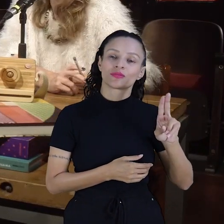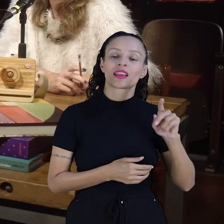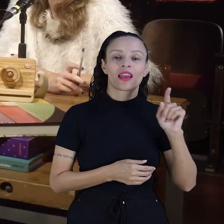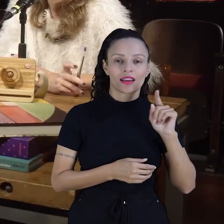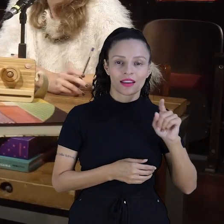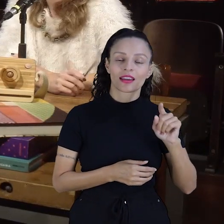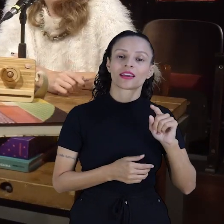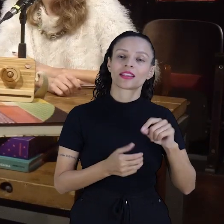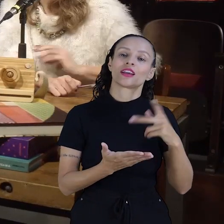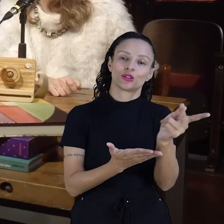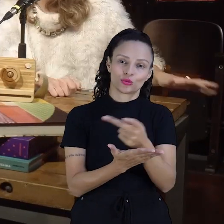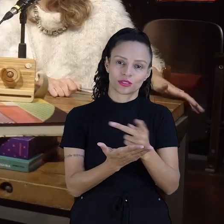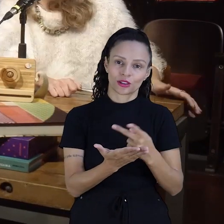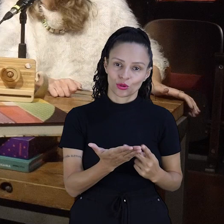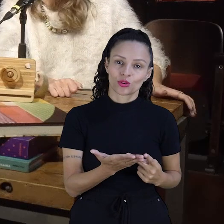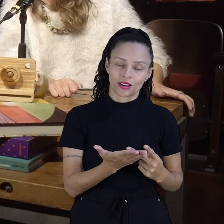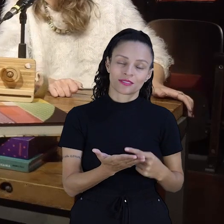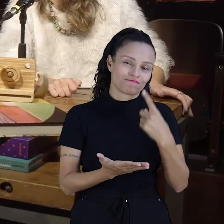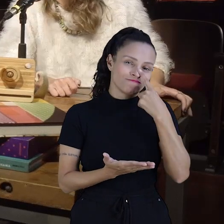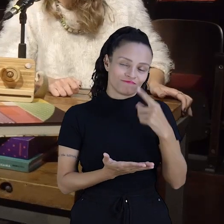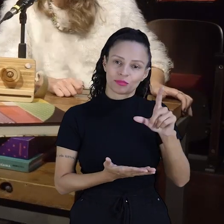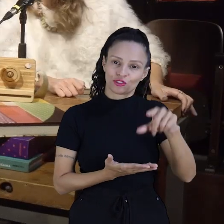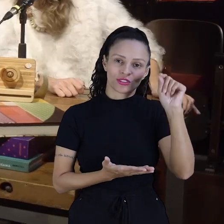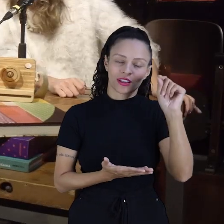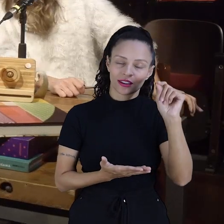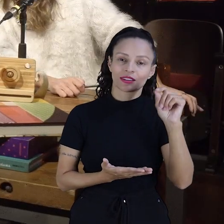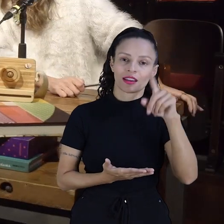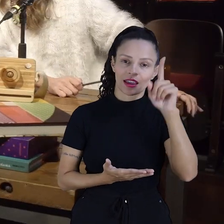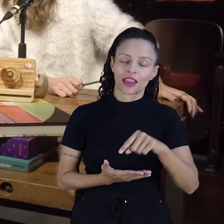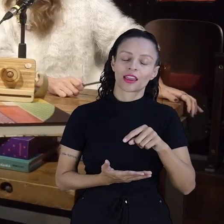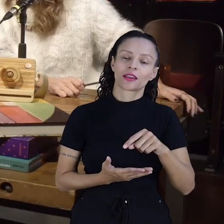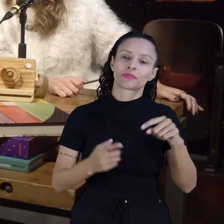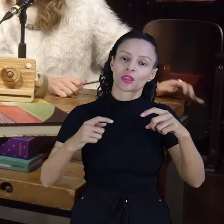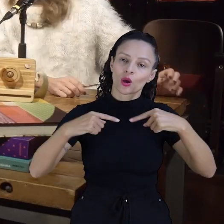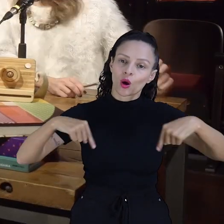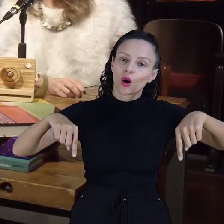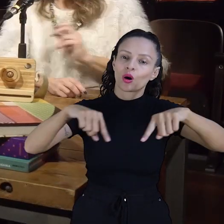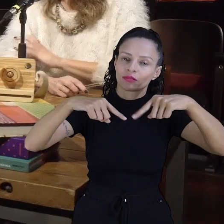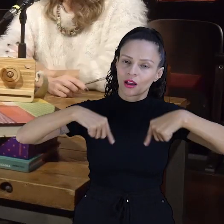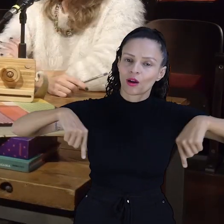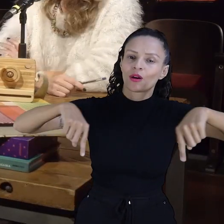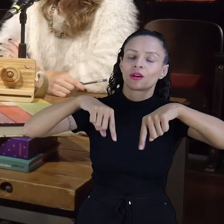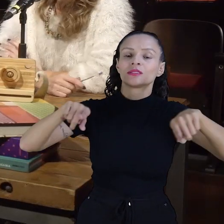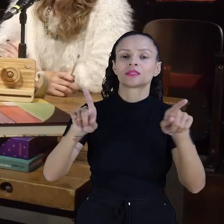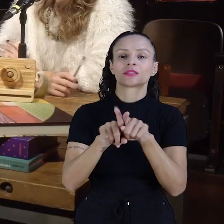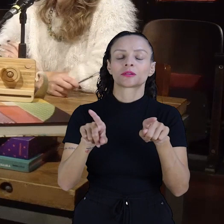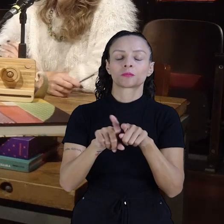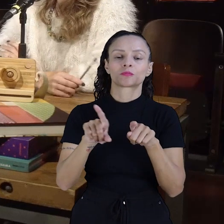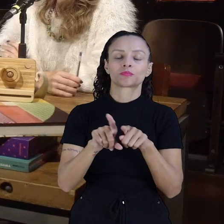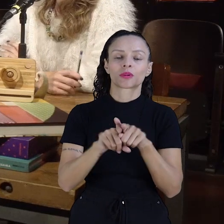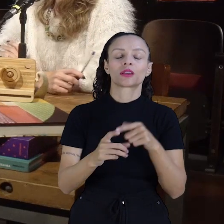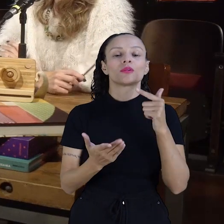a Ju acabou sendo assim, a minha ilustradora predileta, que é o Roda Roda, e